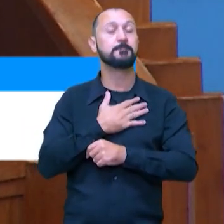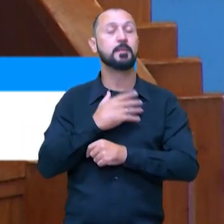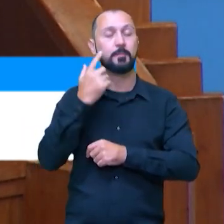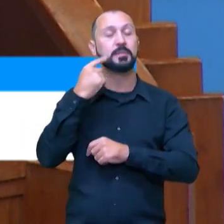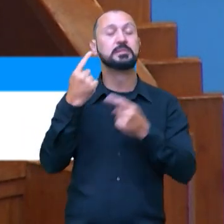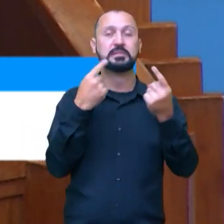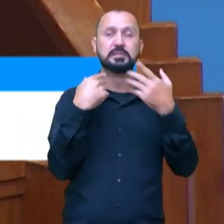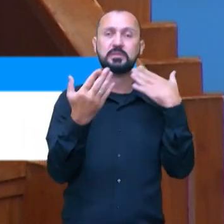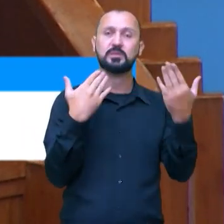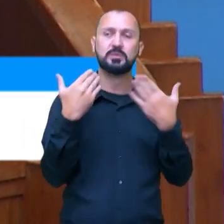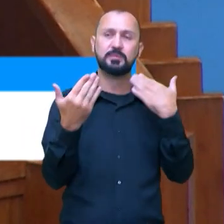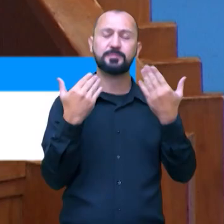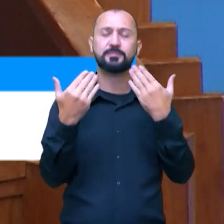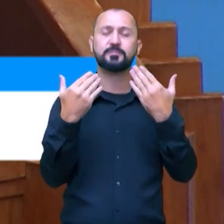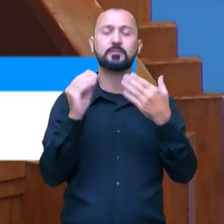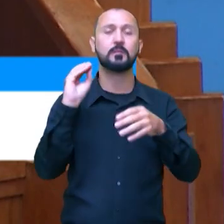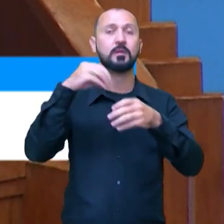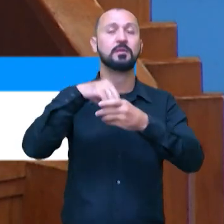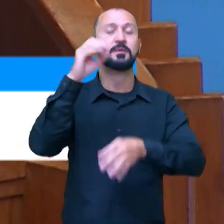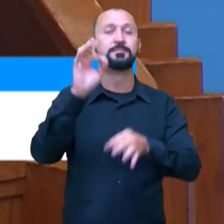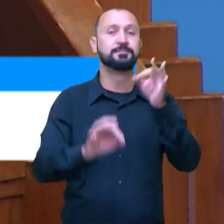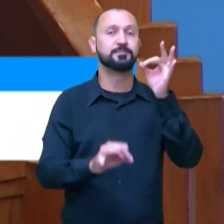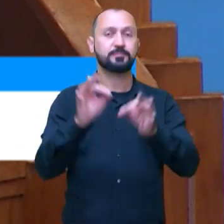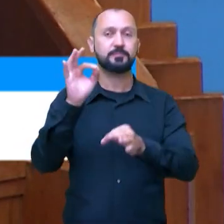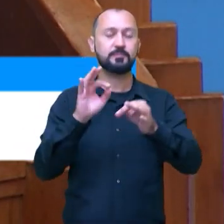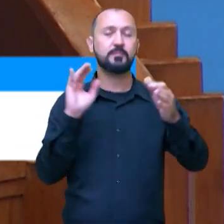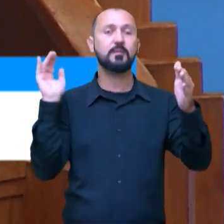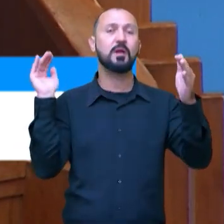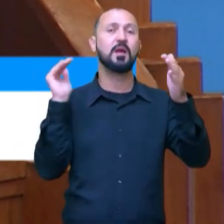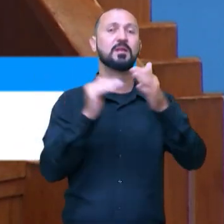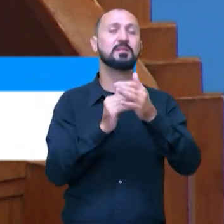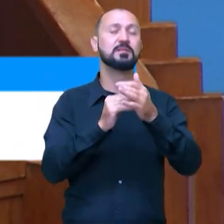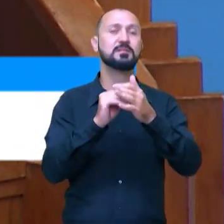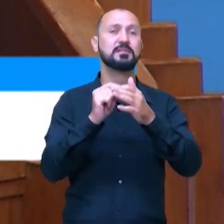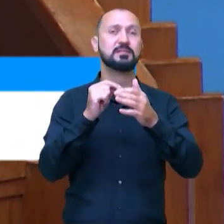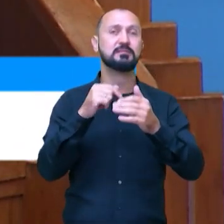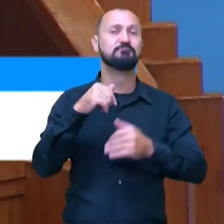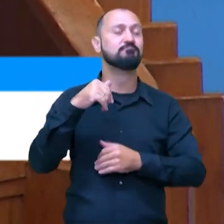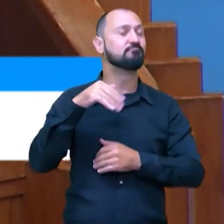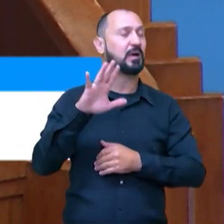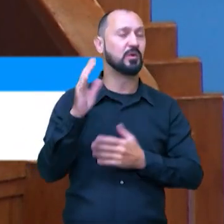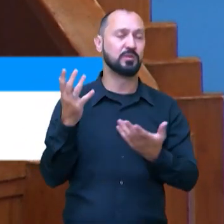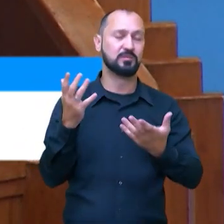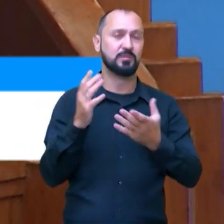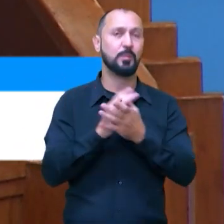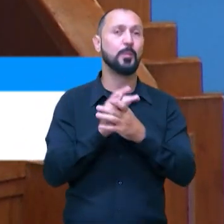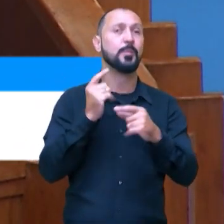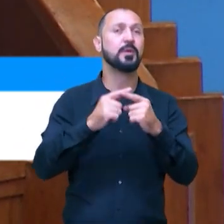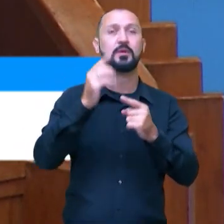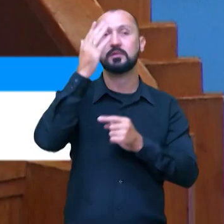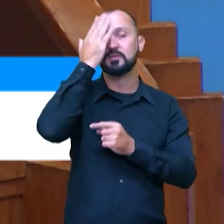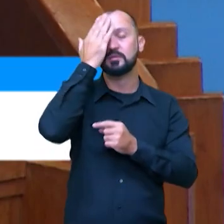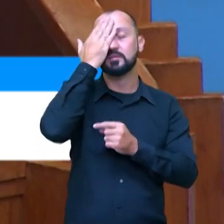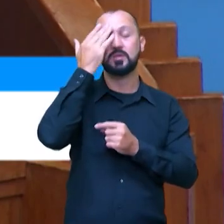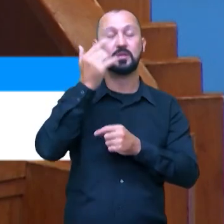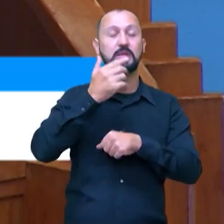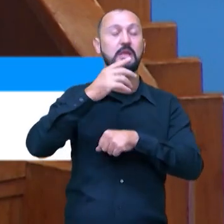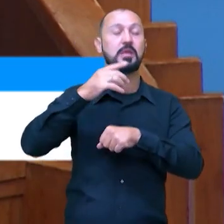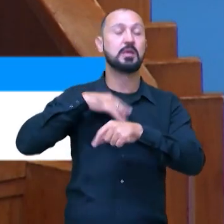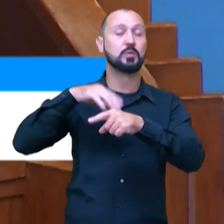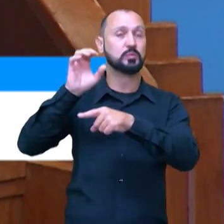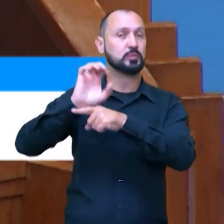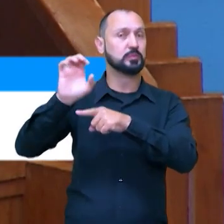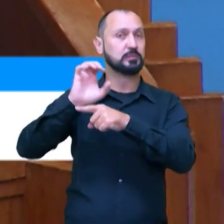temos realmente que levar essa discussão na justiça até a instância máxima. Que eu tenho certeza que em